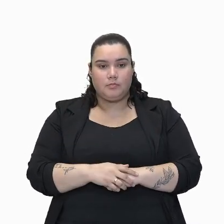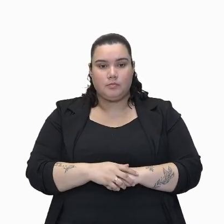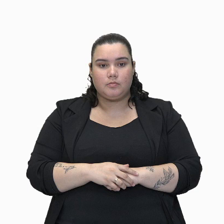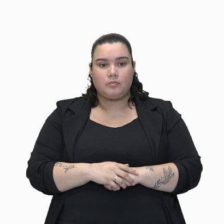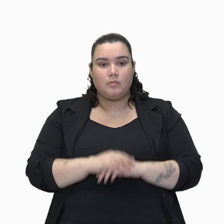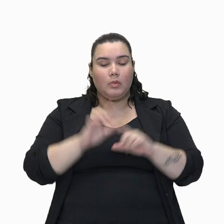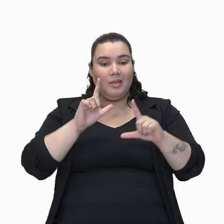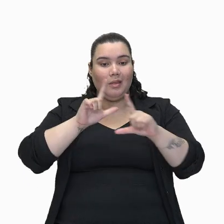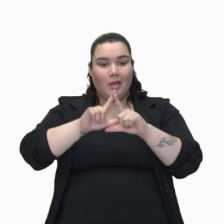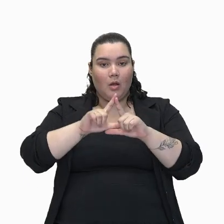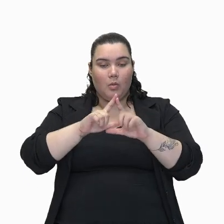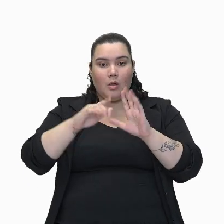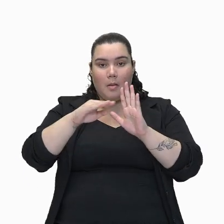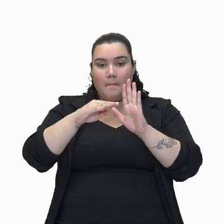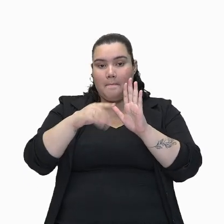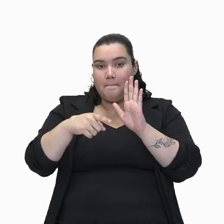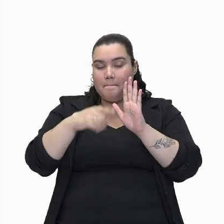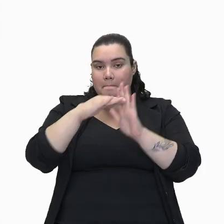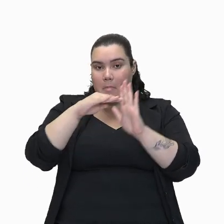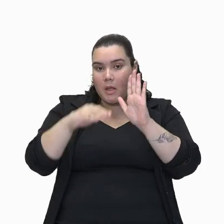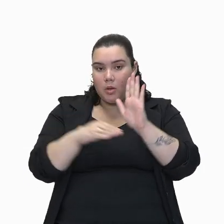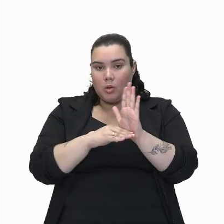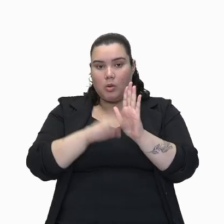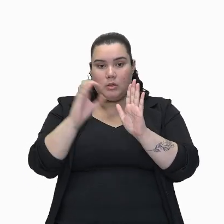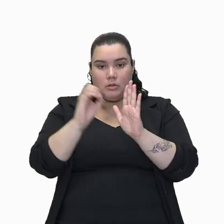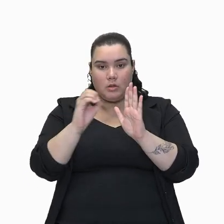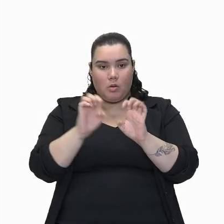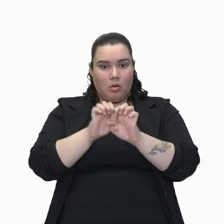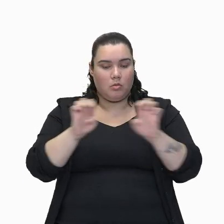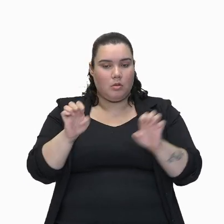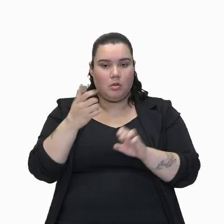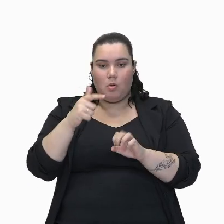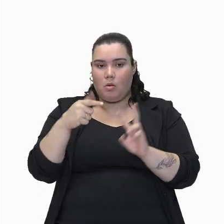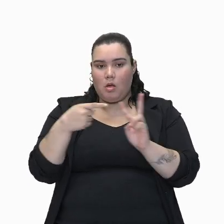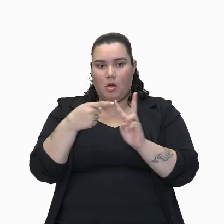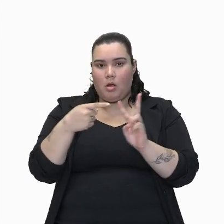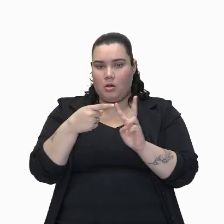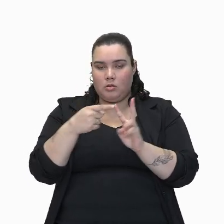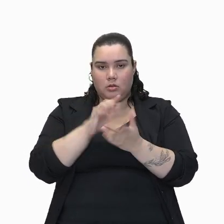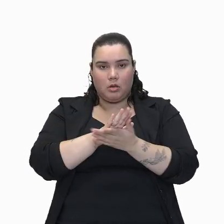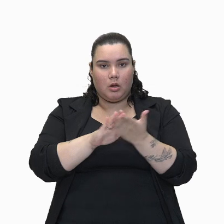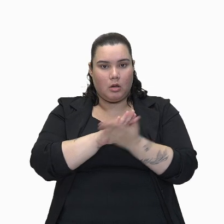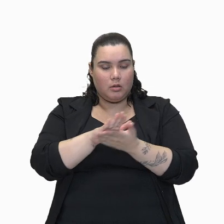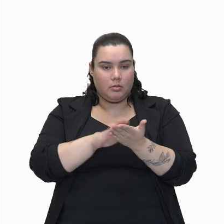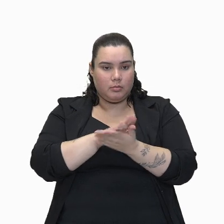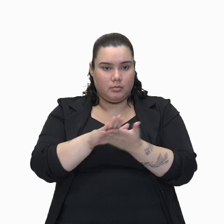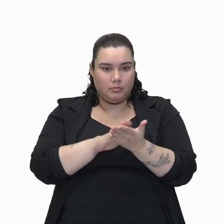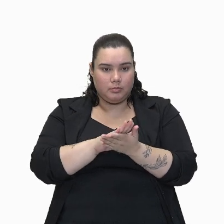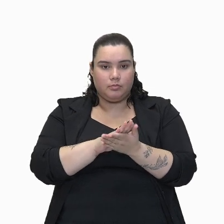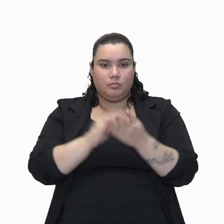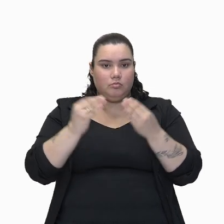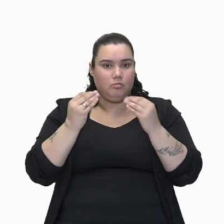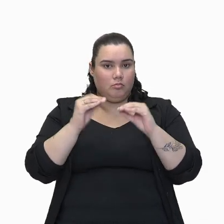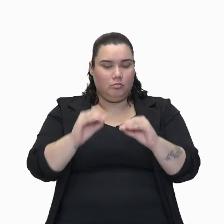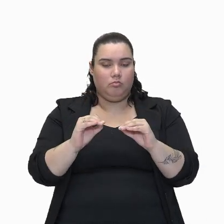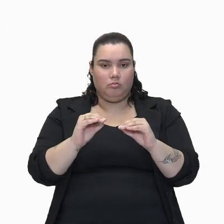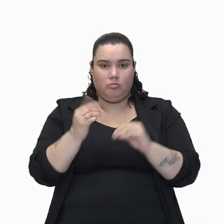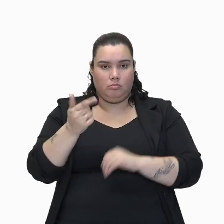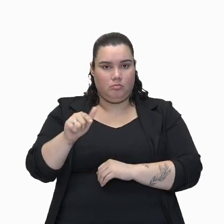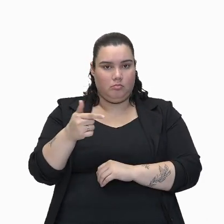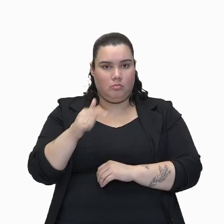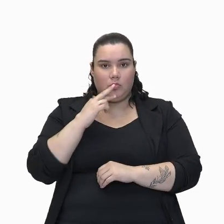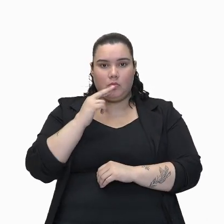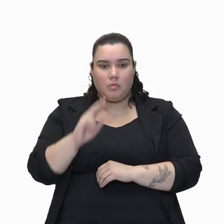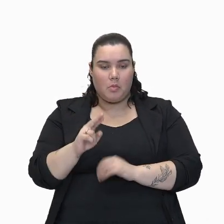delta é menor do que zero, a equação ela não apresenta raízes reais, então a gente não vai ter nenhuma